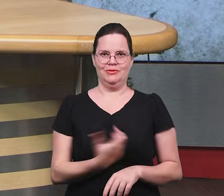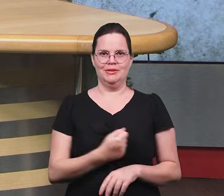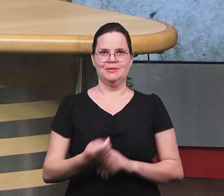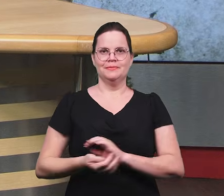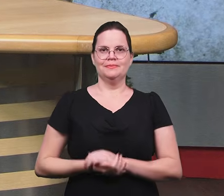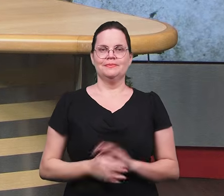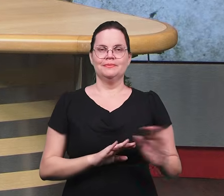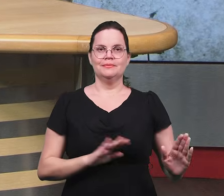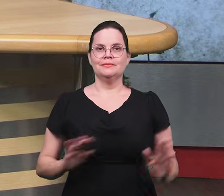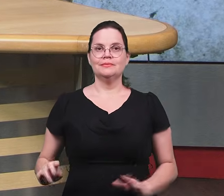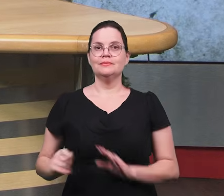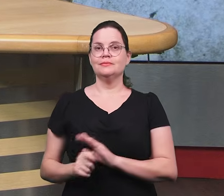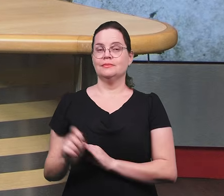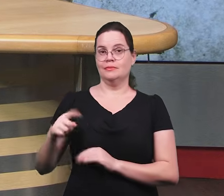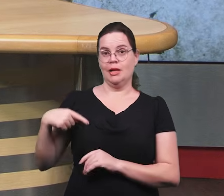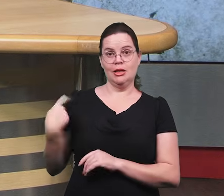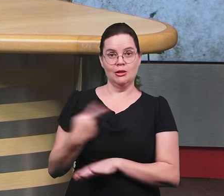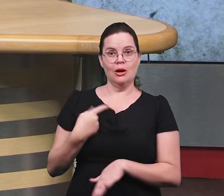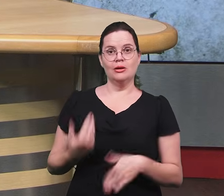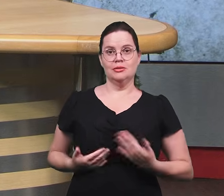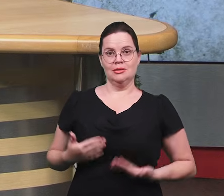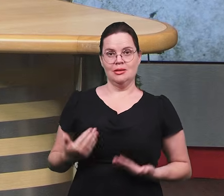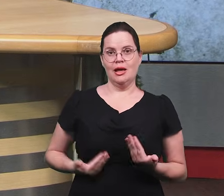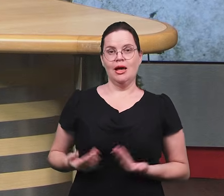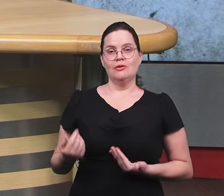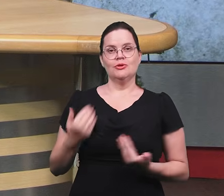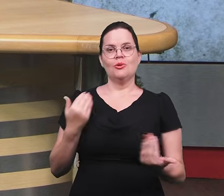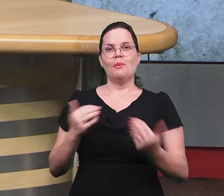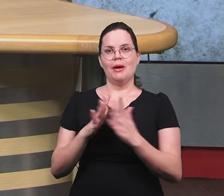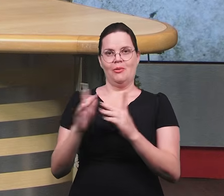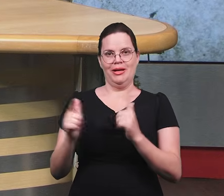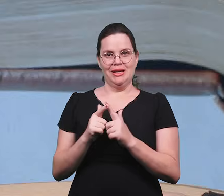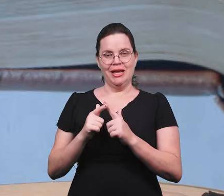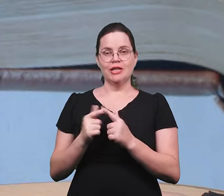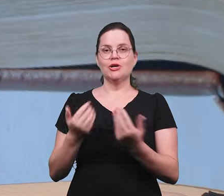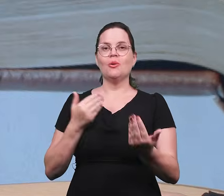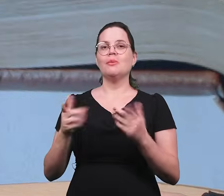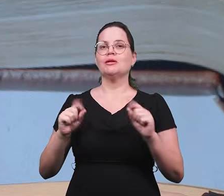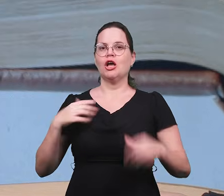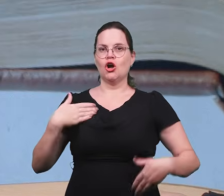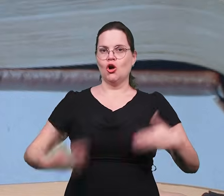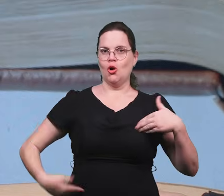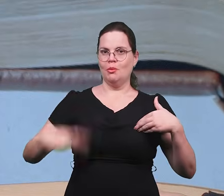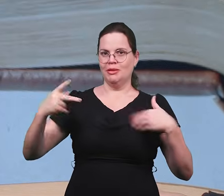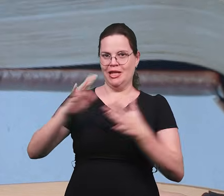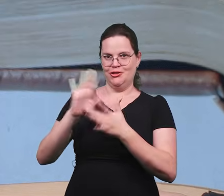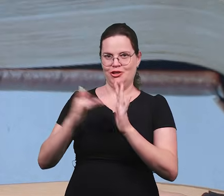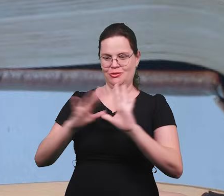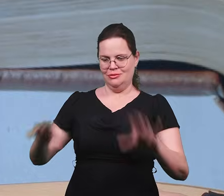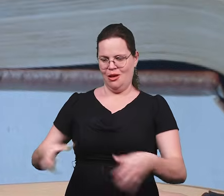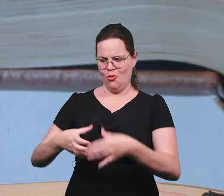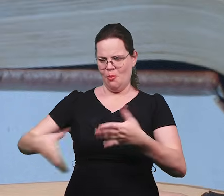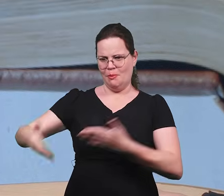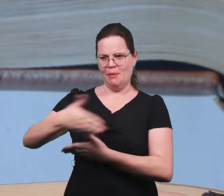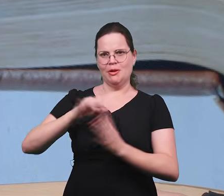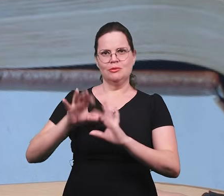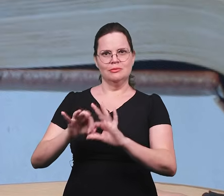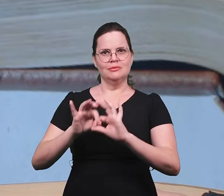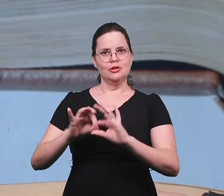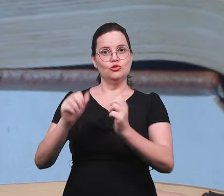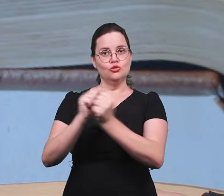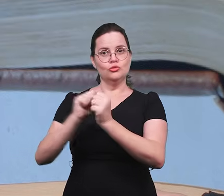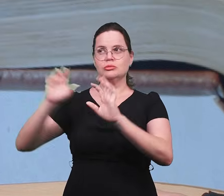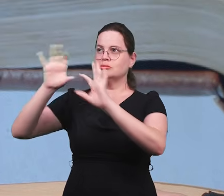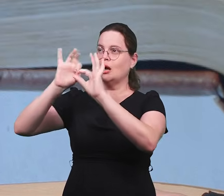nós, como igreja, nós somos o corpo de Cristo, né? Então, nós temos que agir